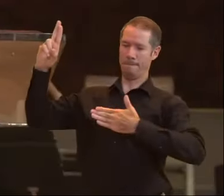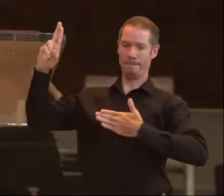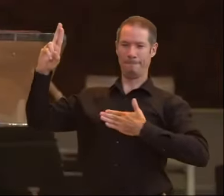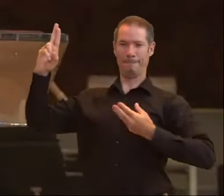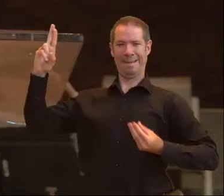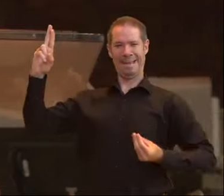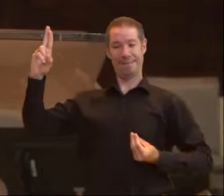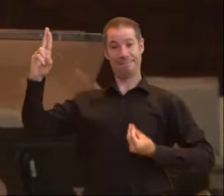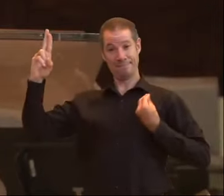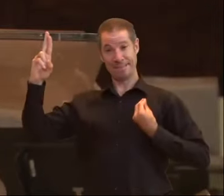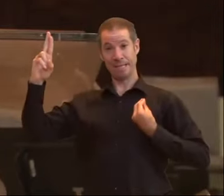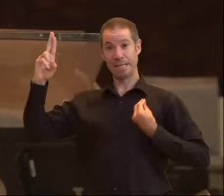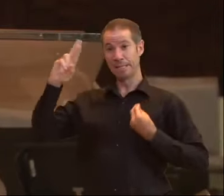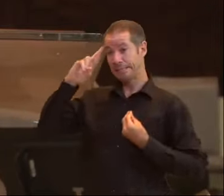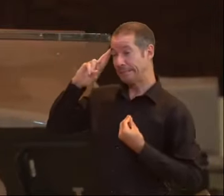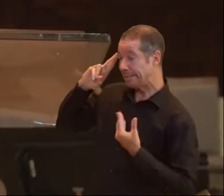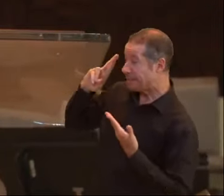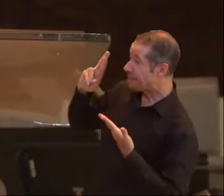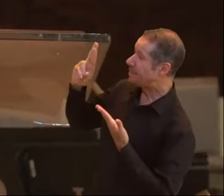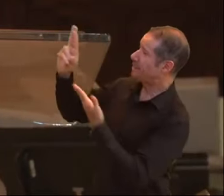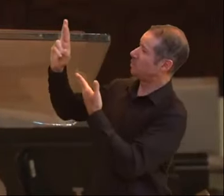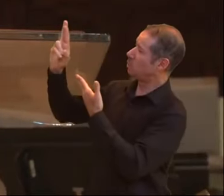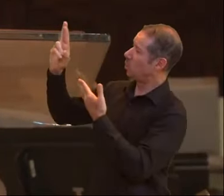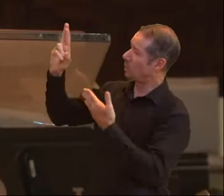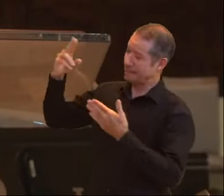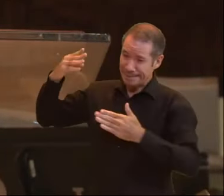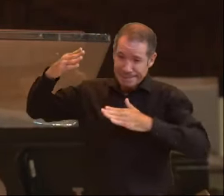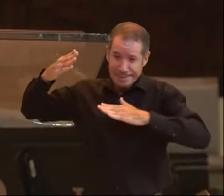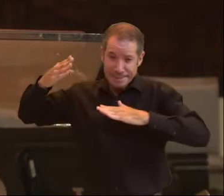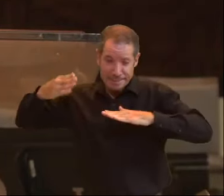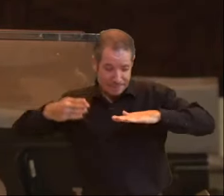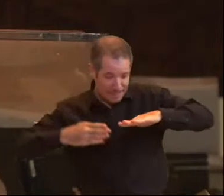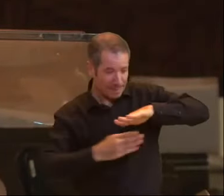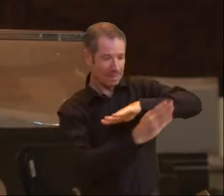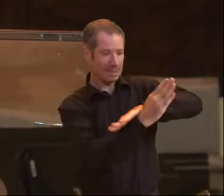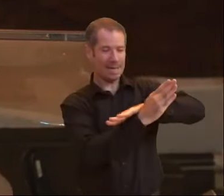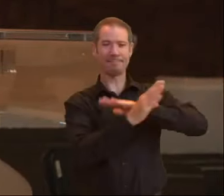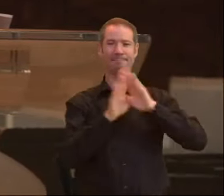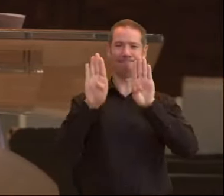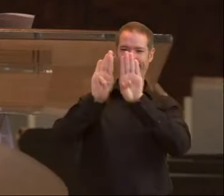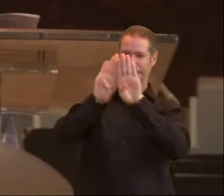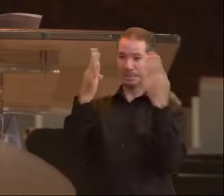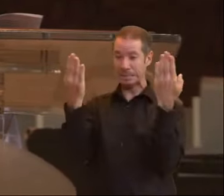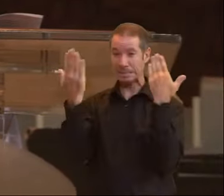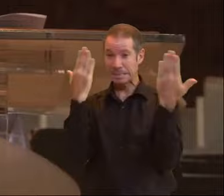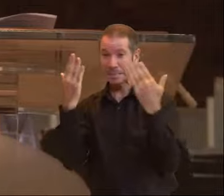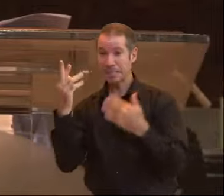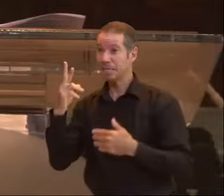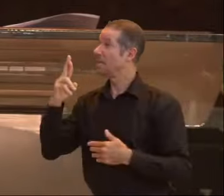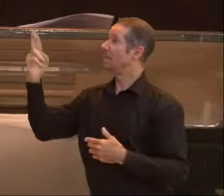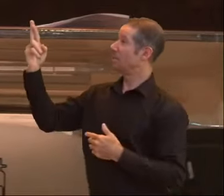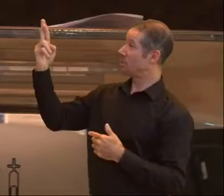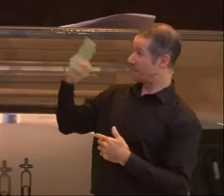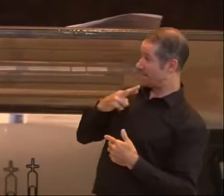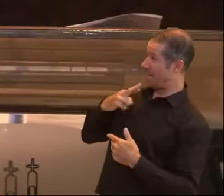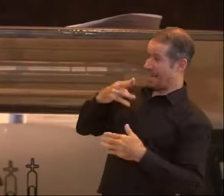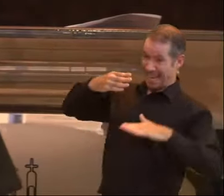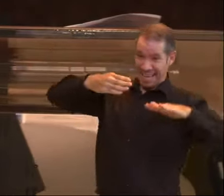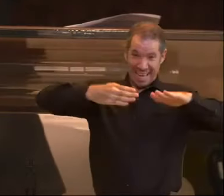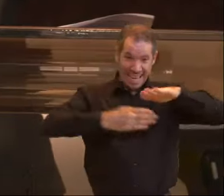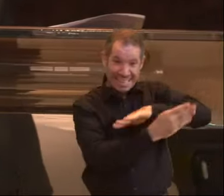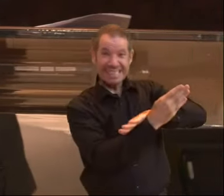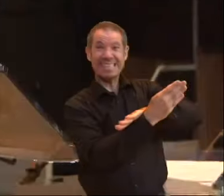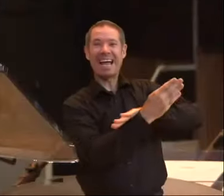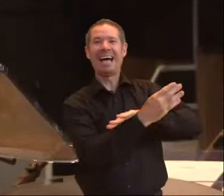vida, que eu digo: Senhor, deixa eu entrar pela porta que é o Senhor. Ele diz: entra, Edson, eu